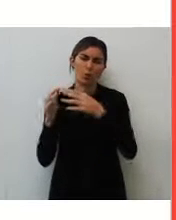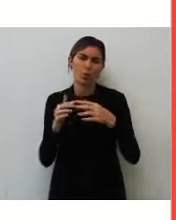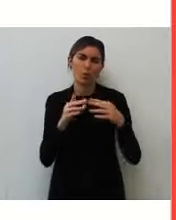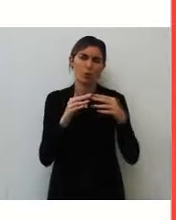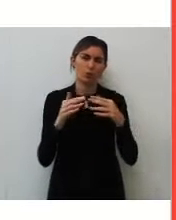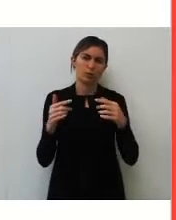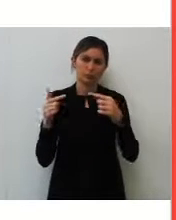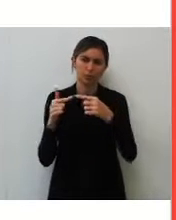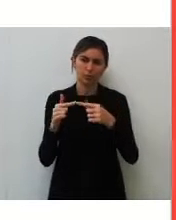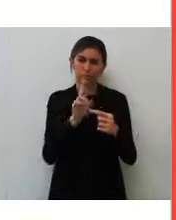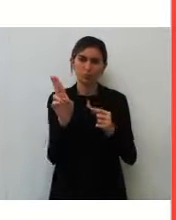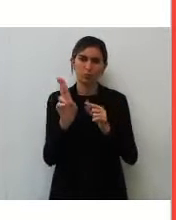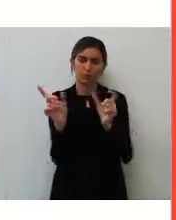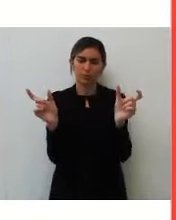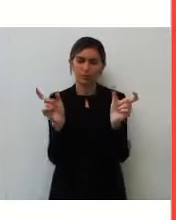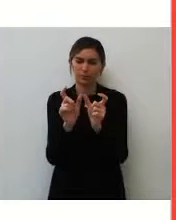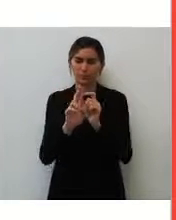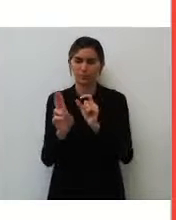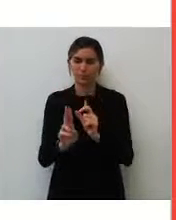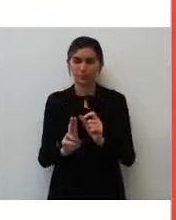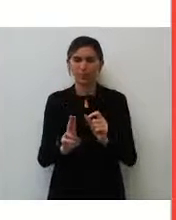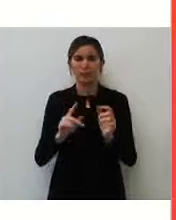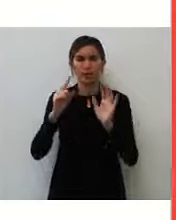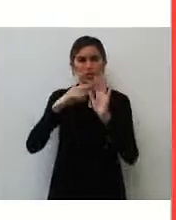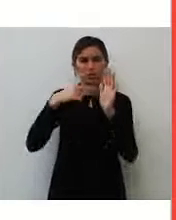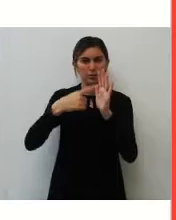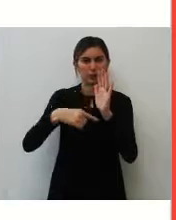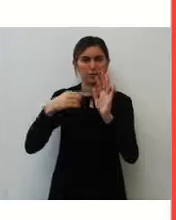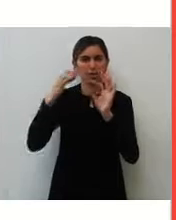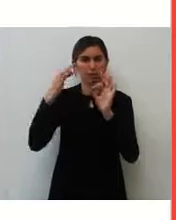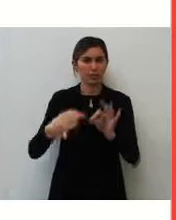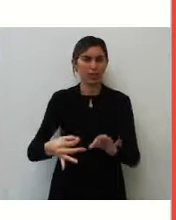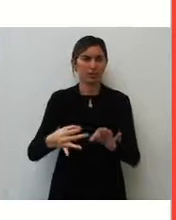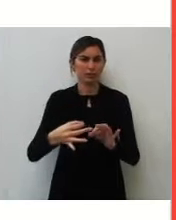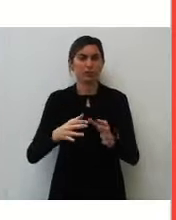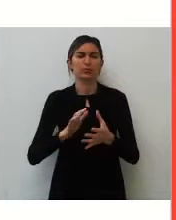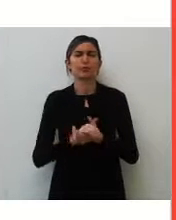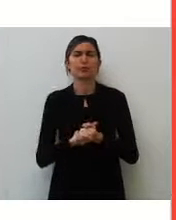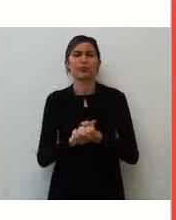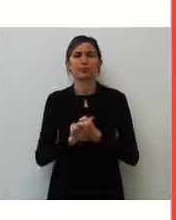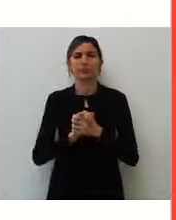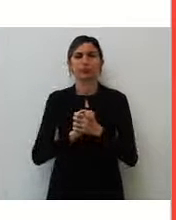nominal assinale a frase correta